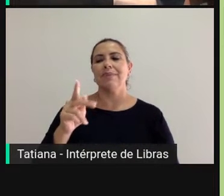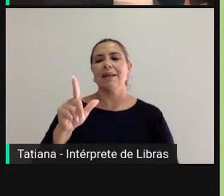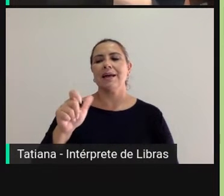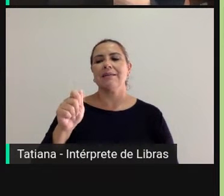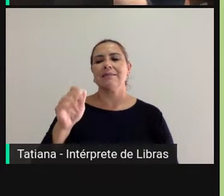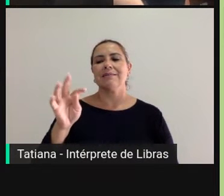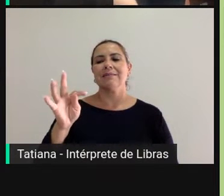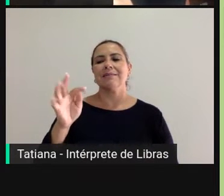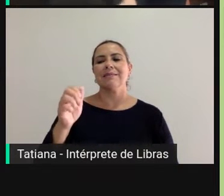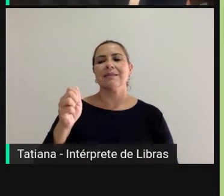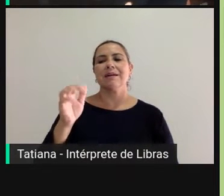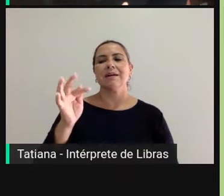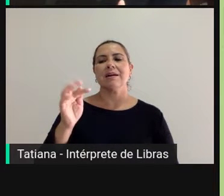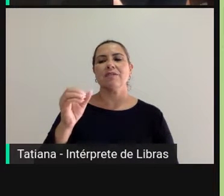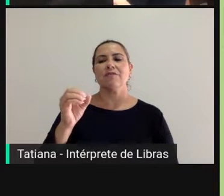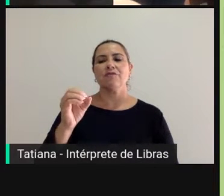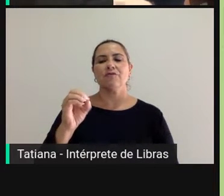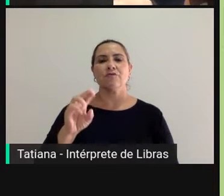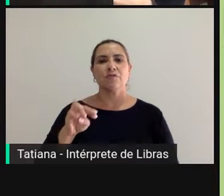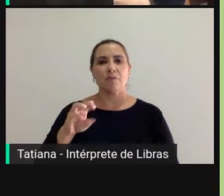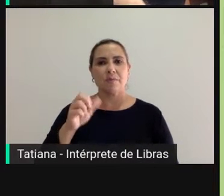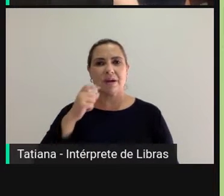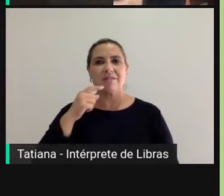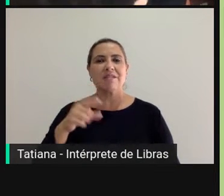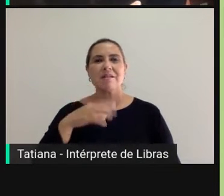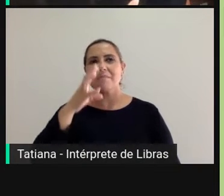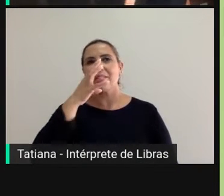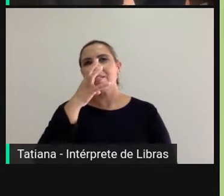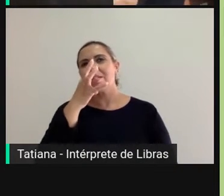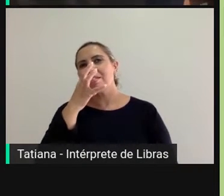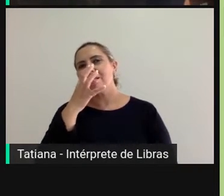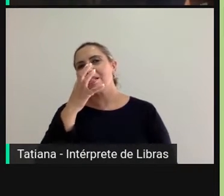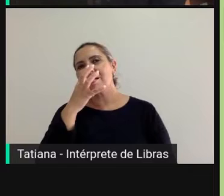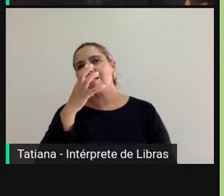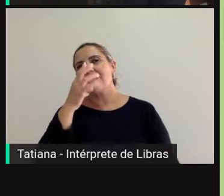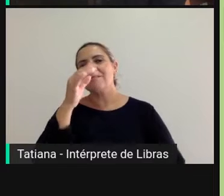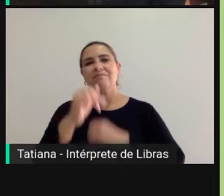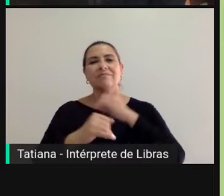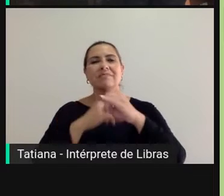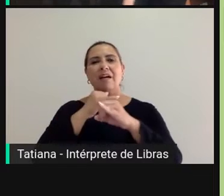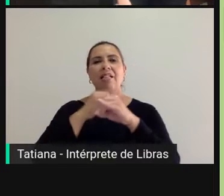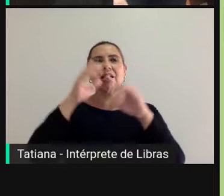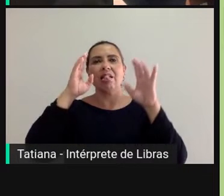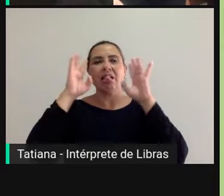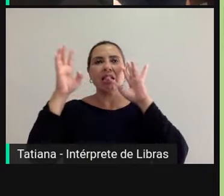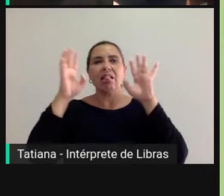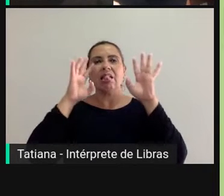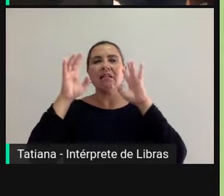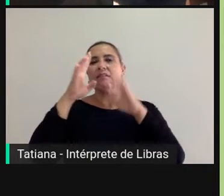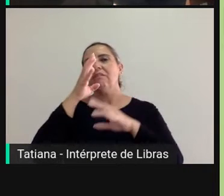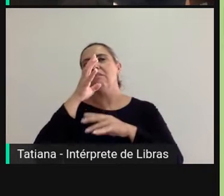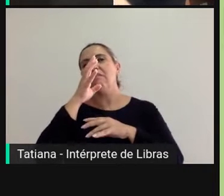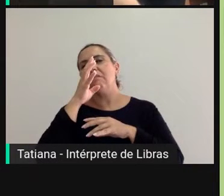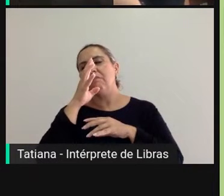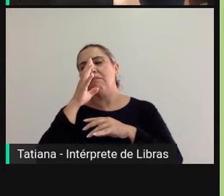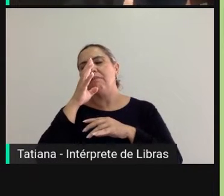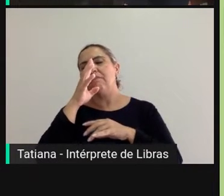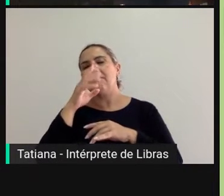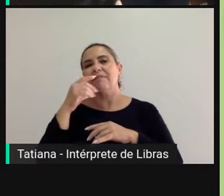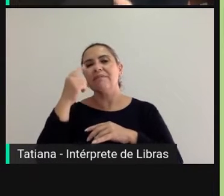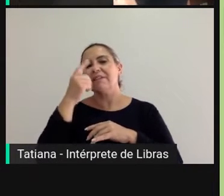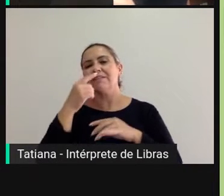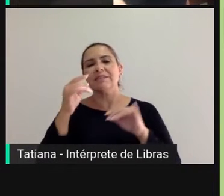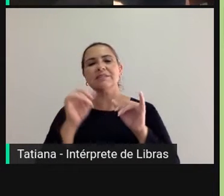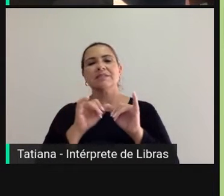um modelo de extração, um modelo de alimentação massivo de dados, né, que é fornecido a partir de vídeos